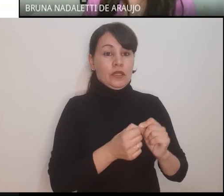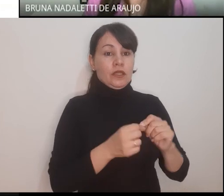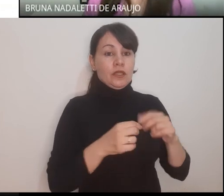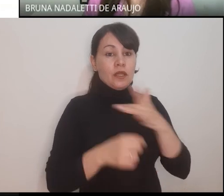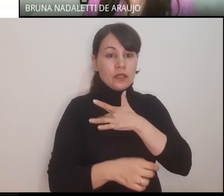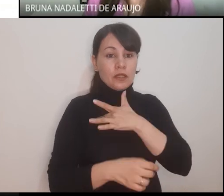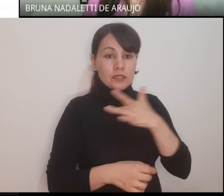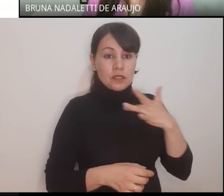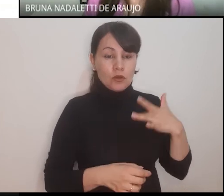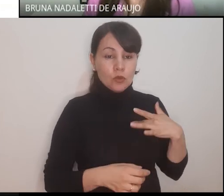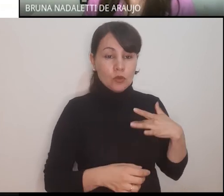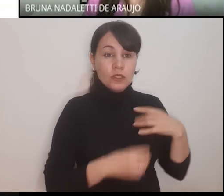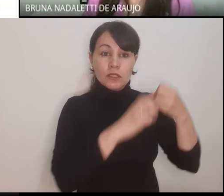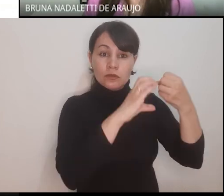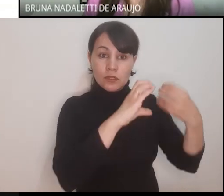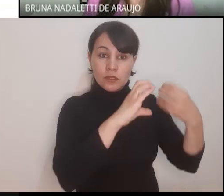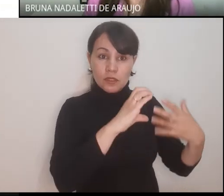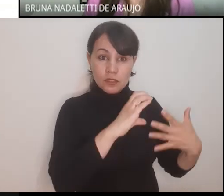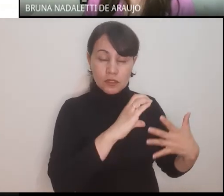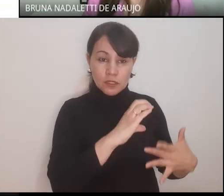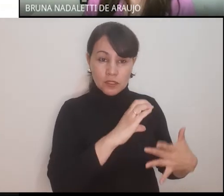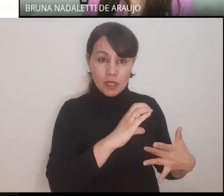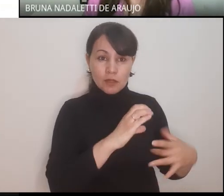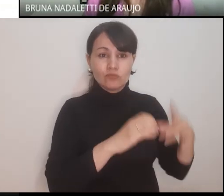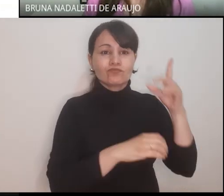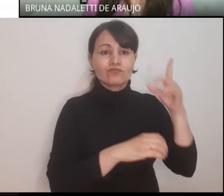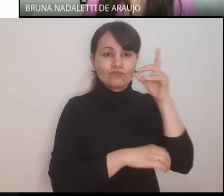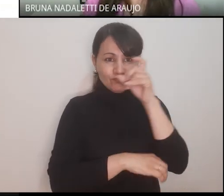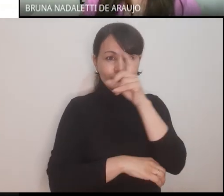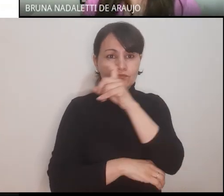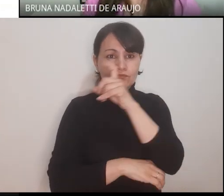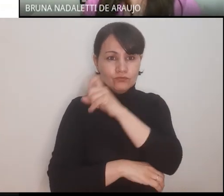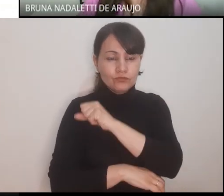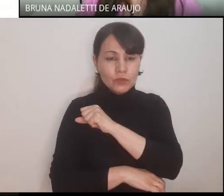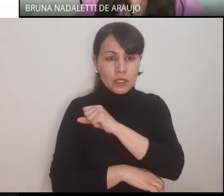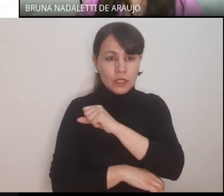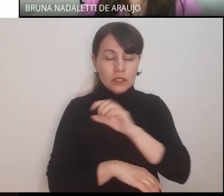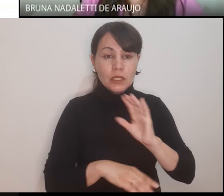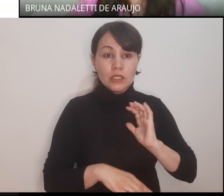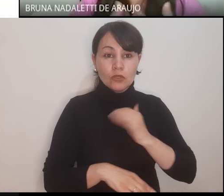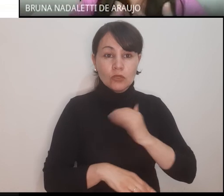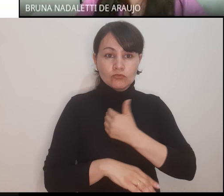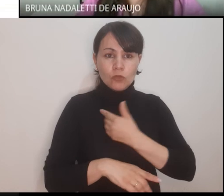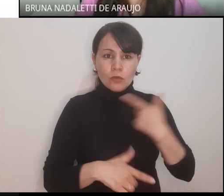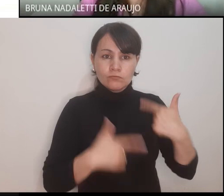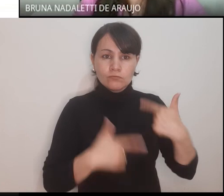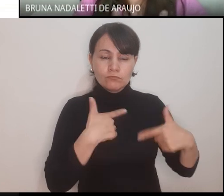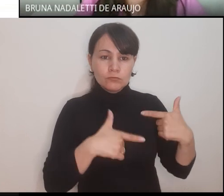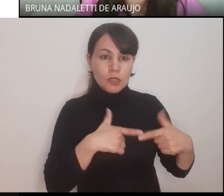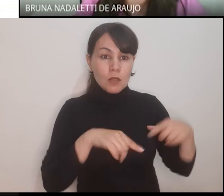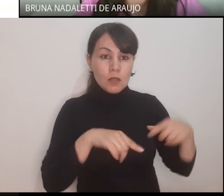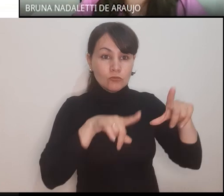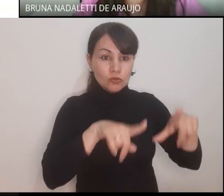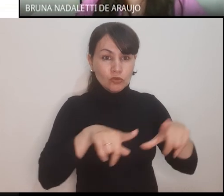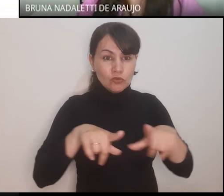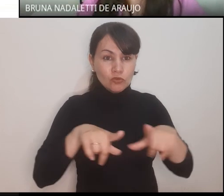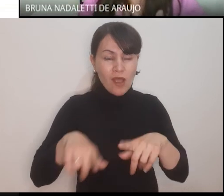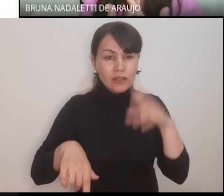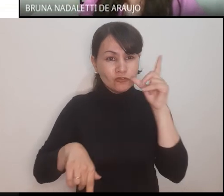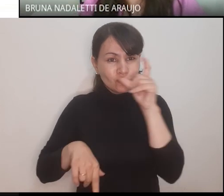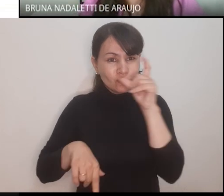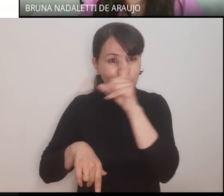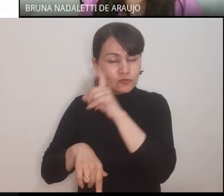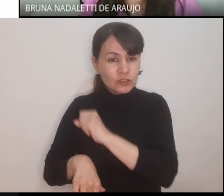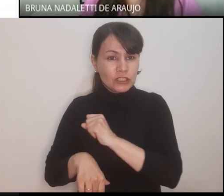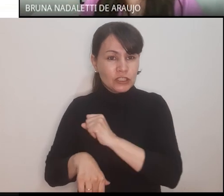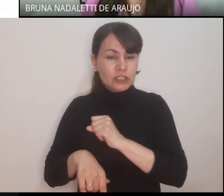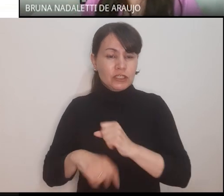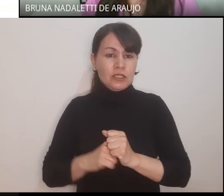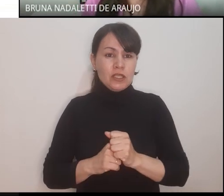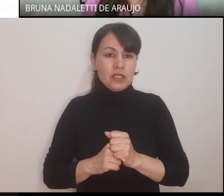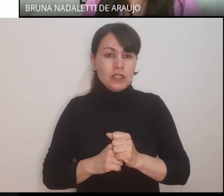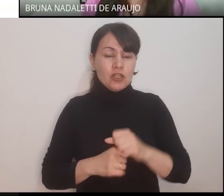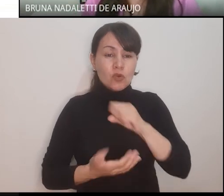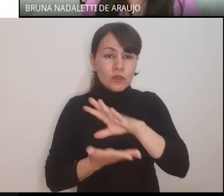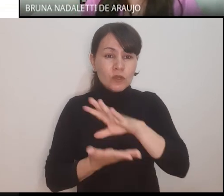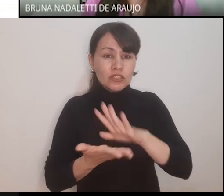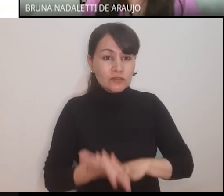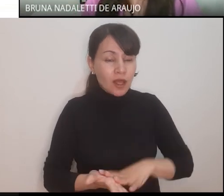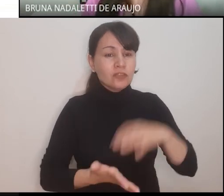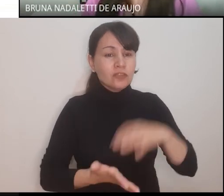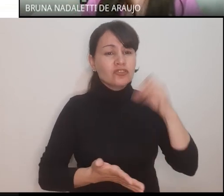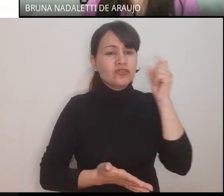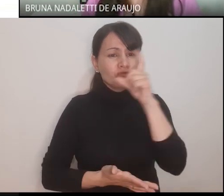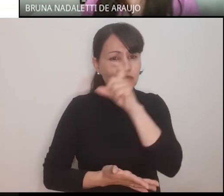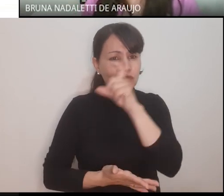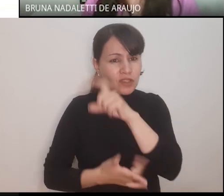são caracterizadas por sua complexidade. Então, nós atuamos em ambientes complexos com atividades